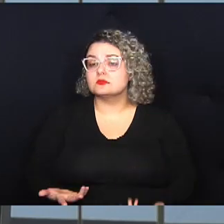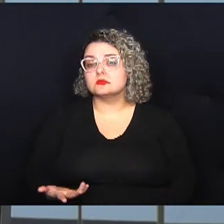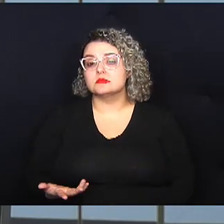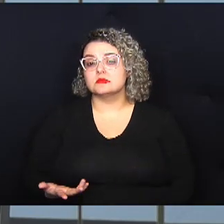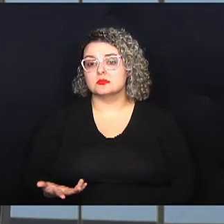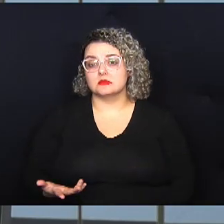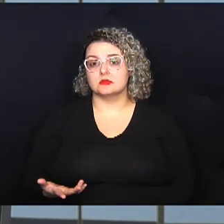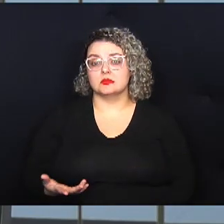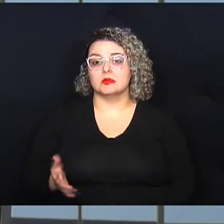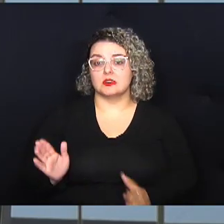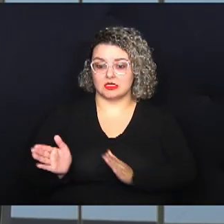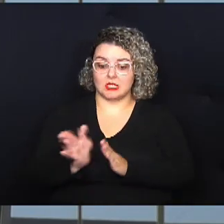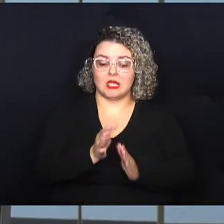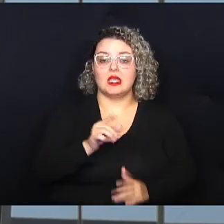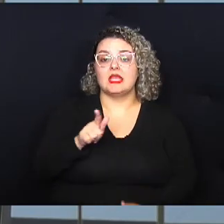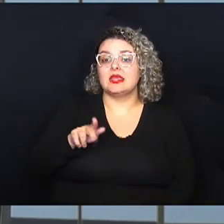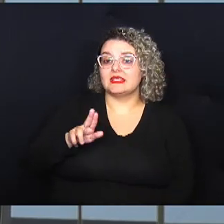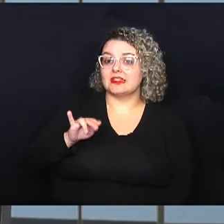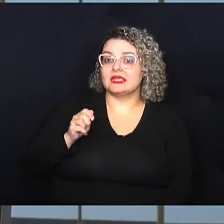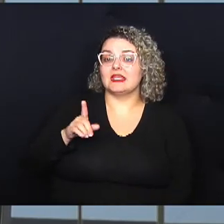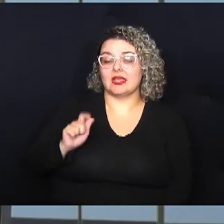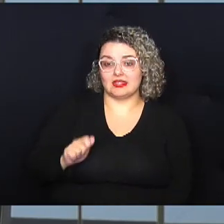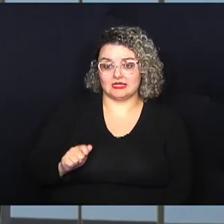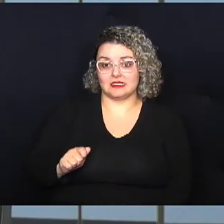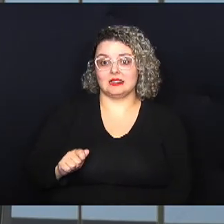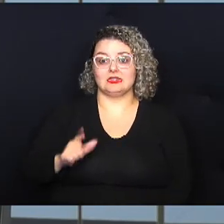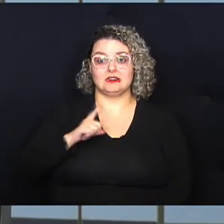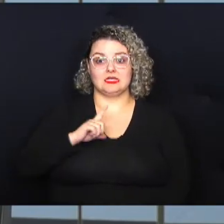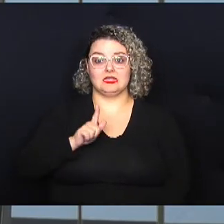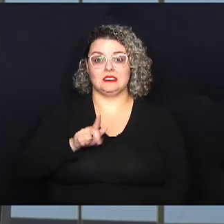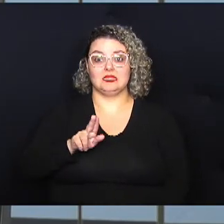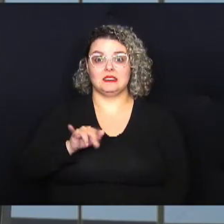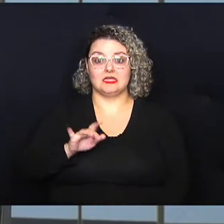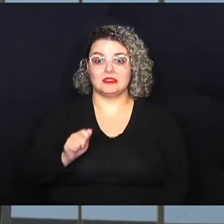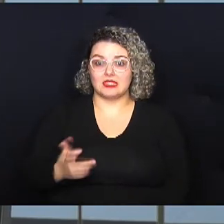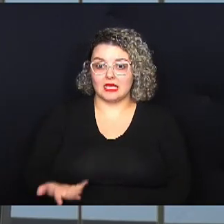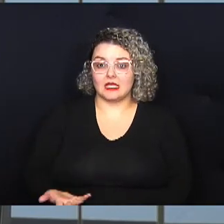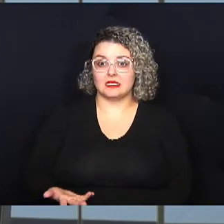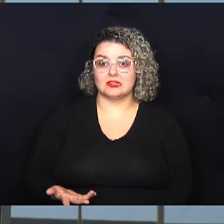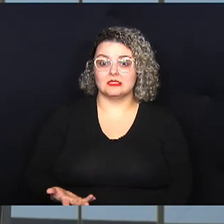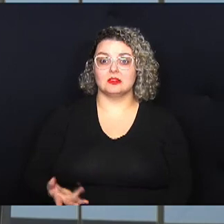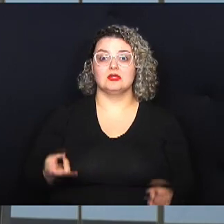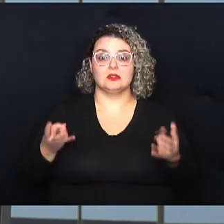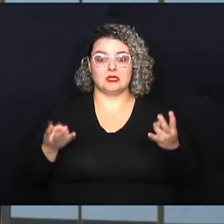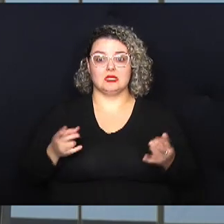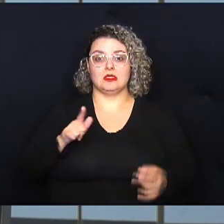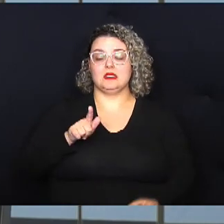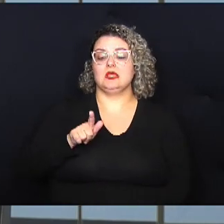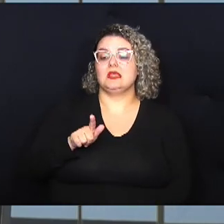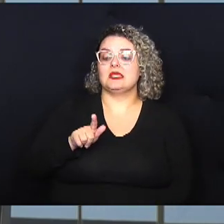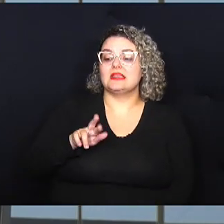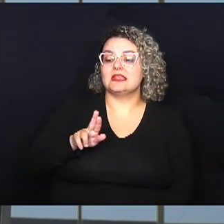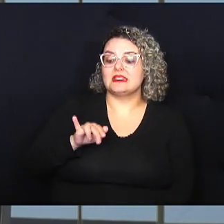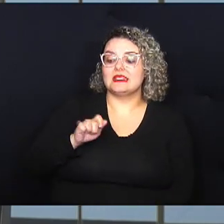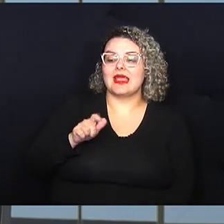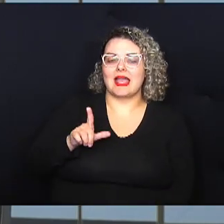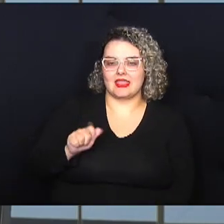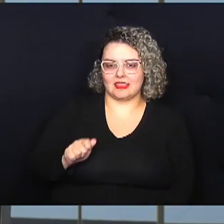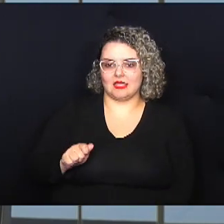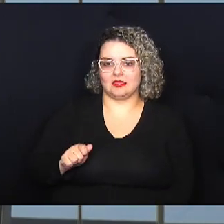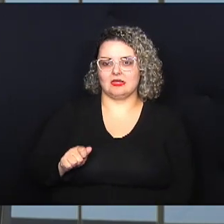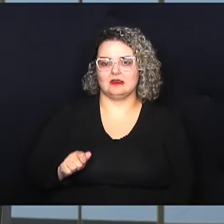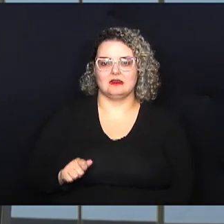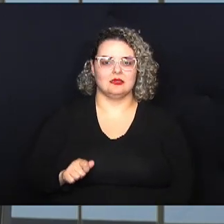é guiada, tá? Tem muitos canais que são guiadas. Procurem por meditação guiada no YouTube. Tem